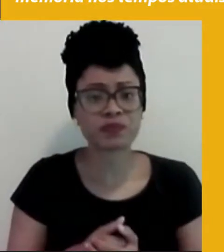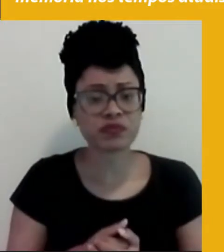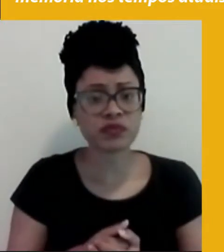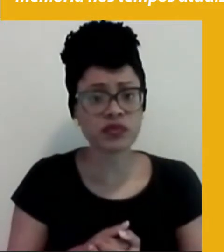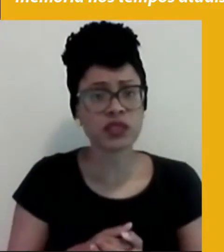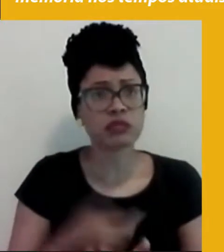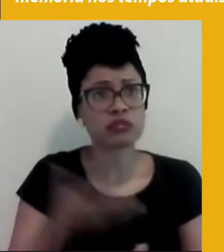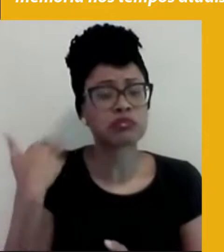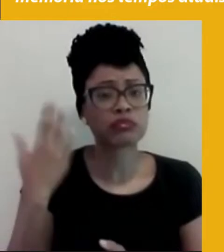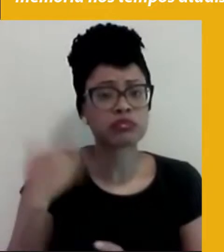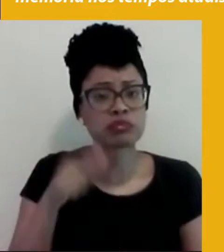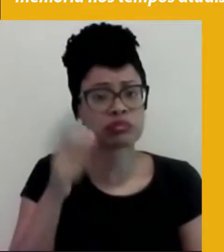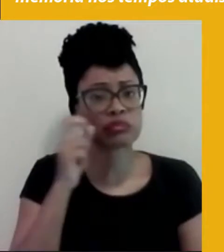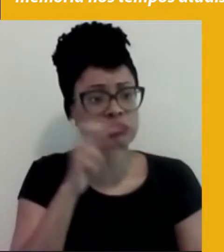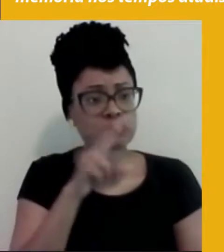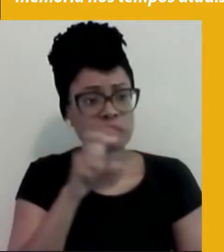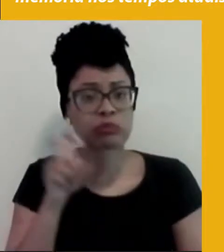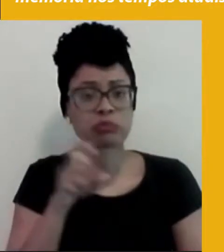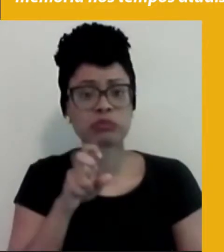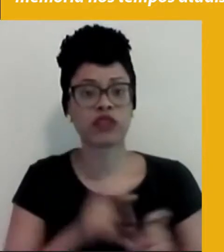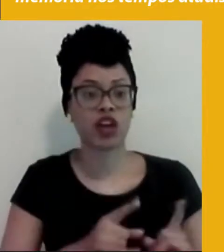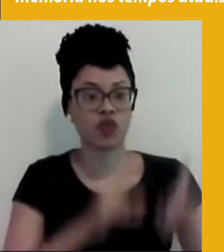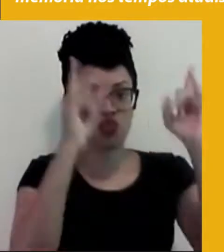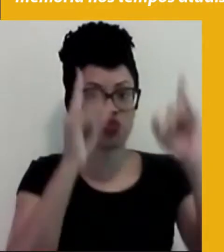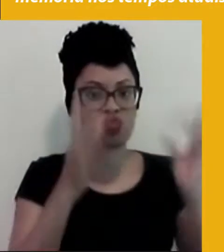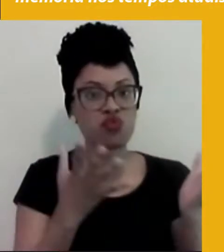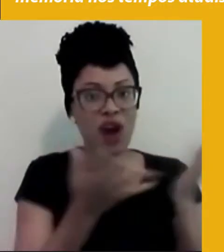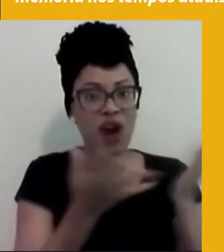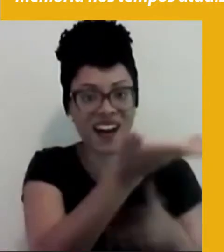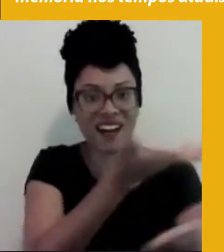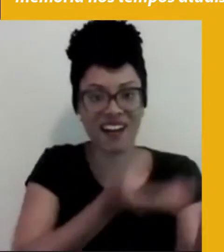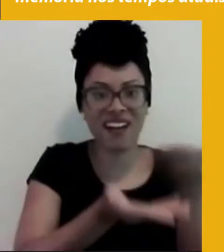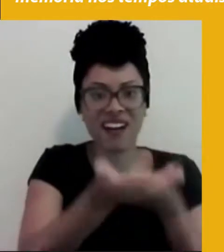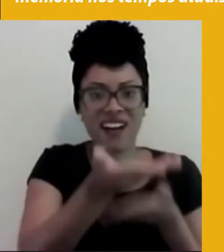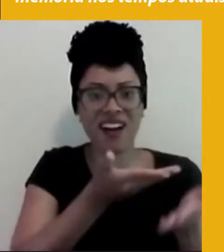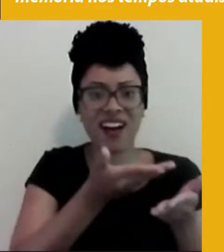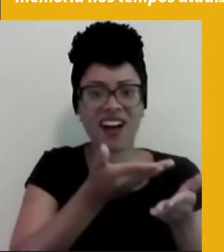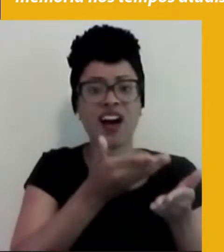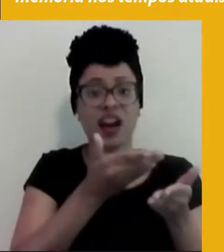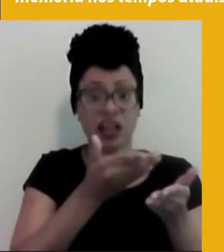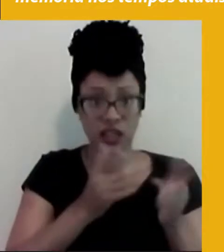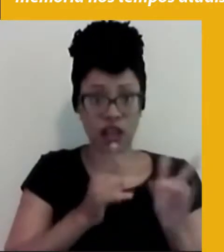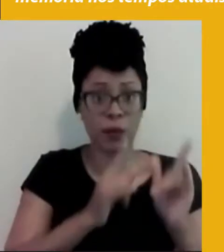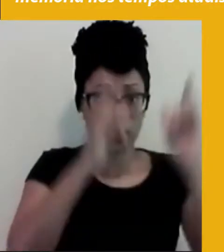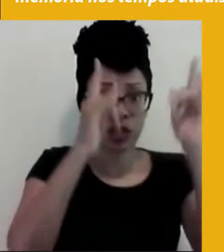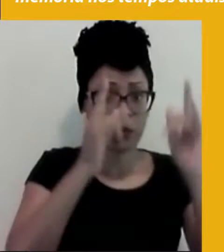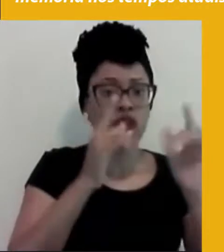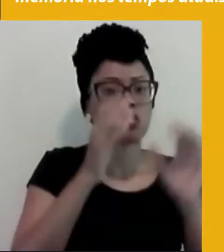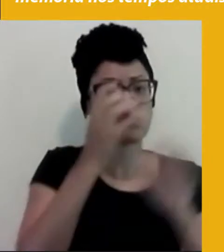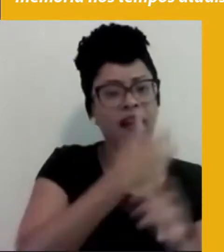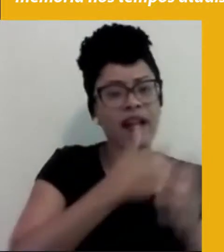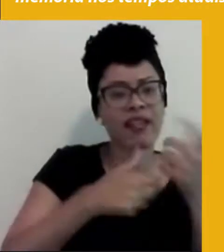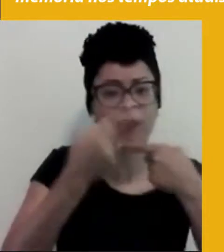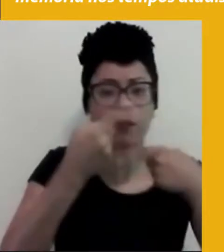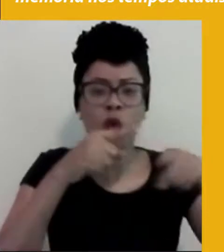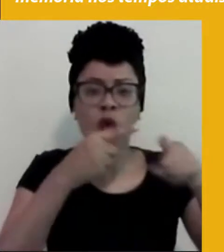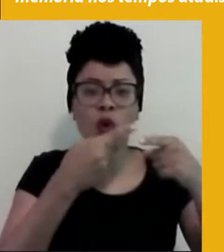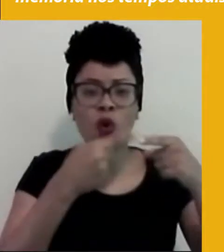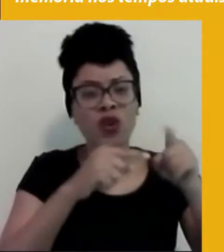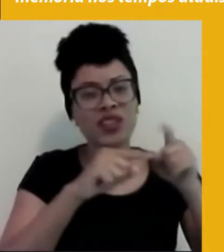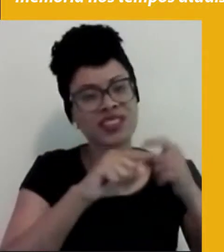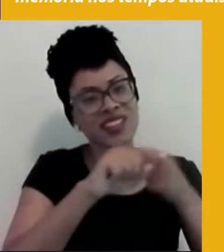os mais jovens se ofereciam fazer compras para os vizinhos mais velhos, que eram os mais... E a gente viu, evidente, isso sendo aos